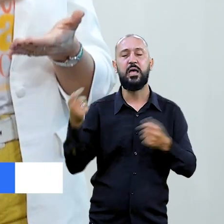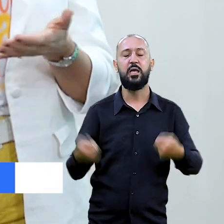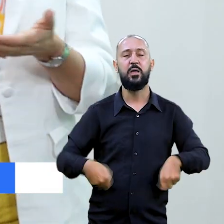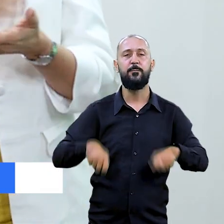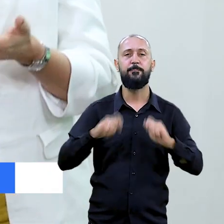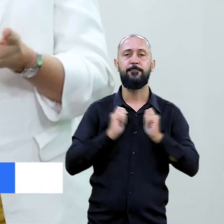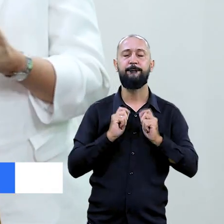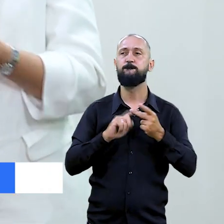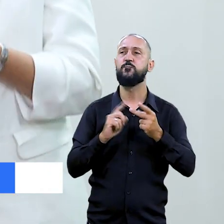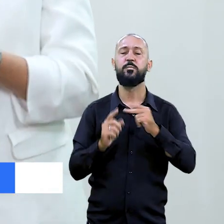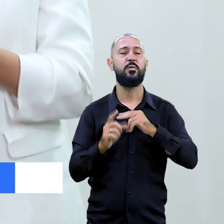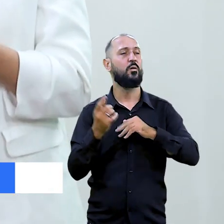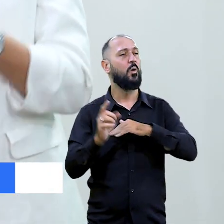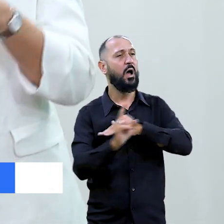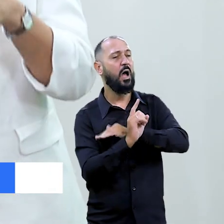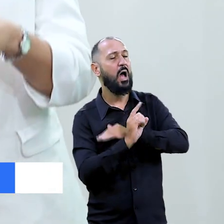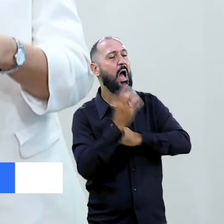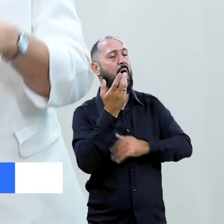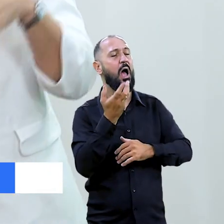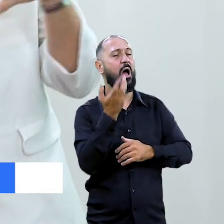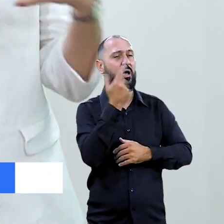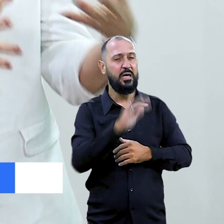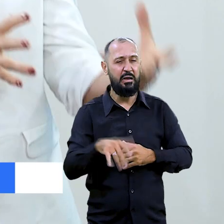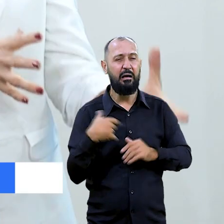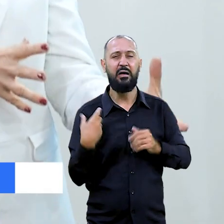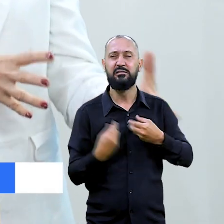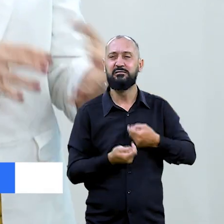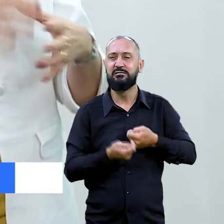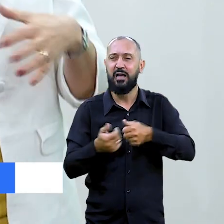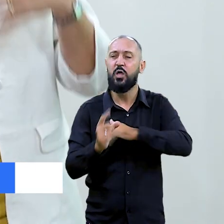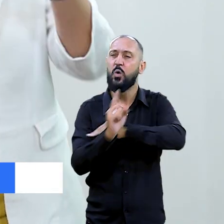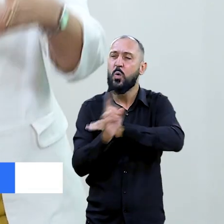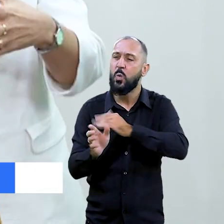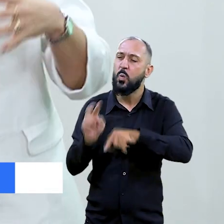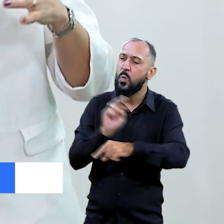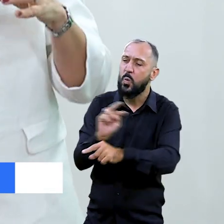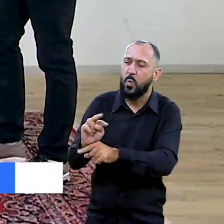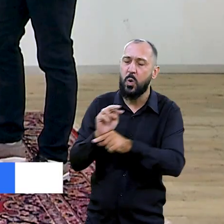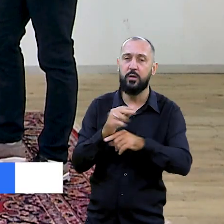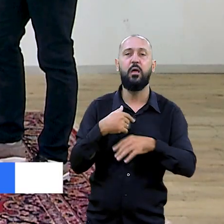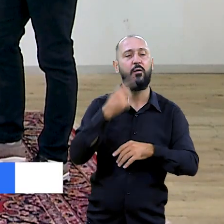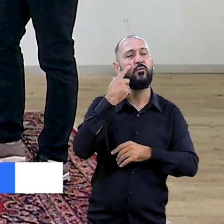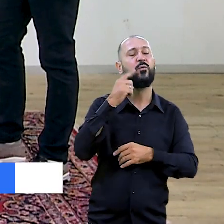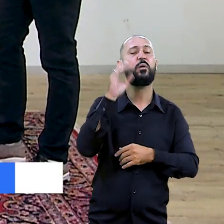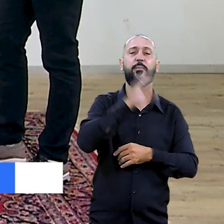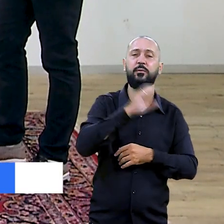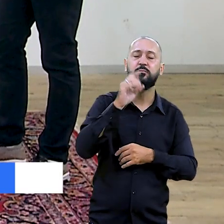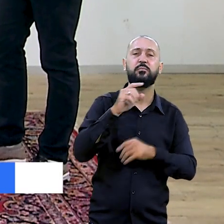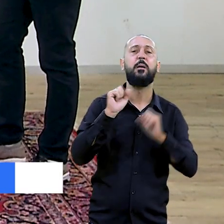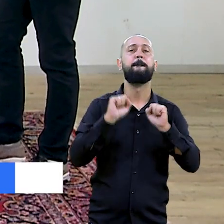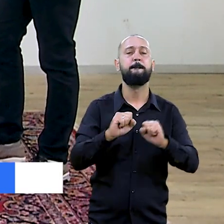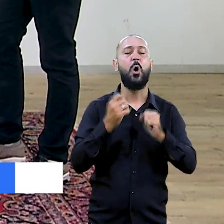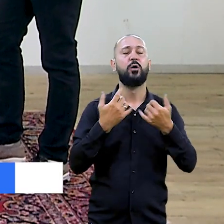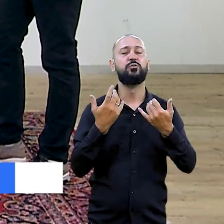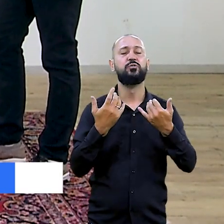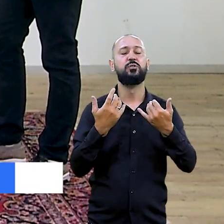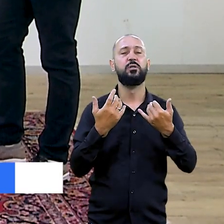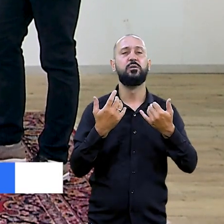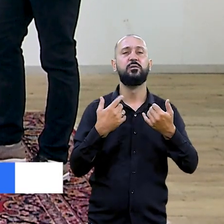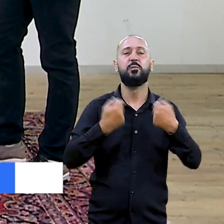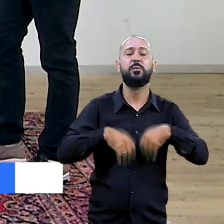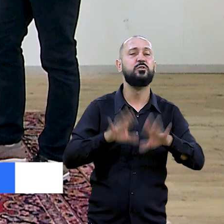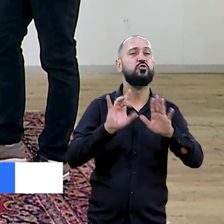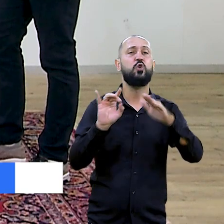de 100 cobertores, eu atendo umas crianças, se tiver mais roupa de criança, eu preciso de tanto. Então a prioridade são entidades mesmo.